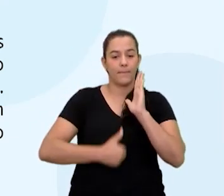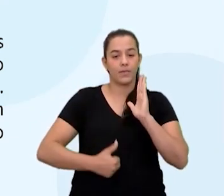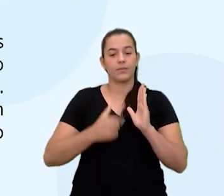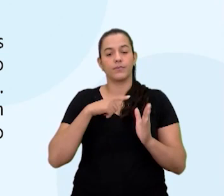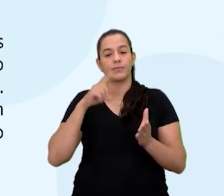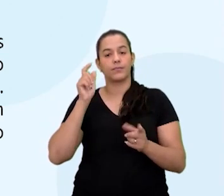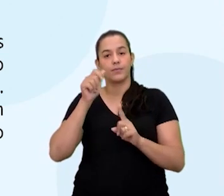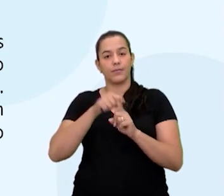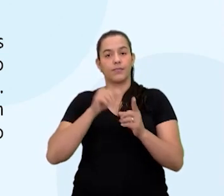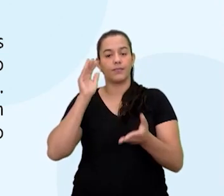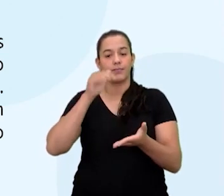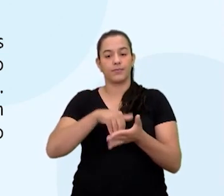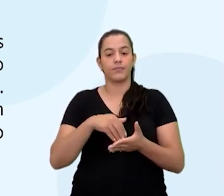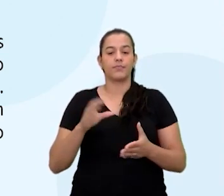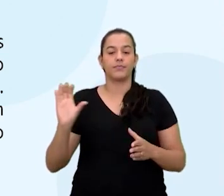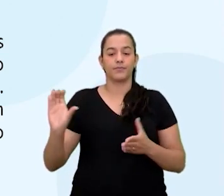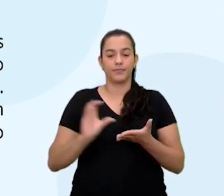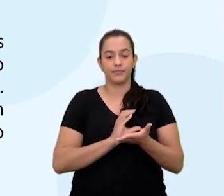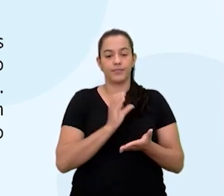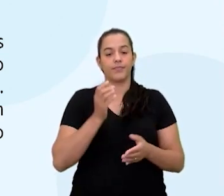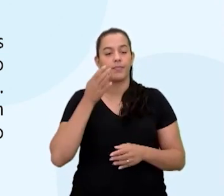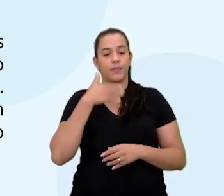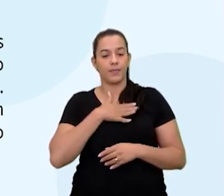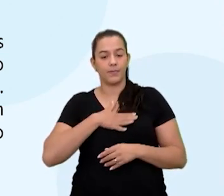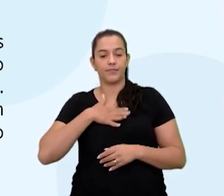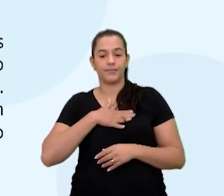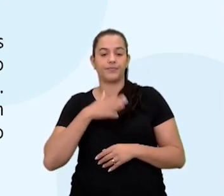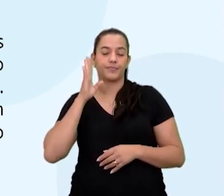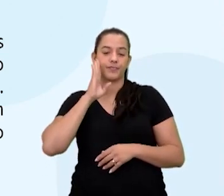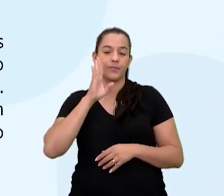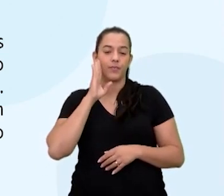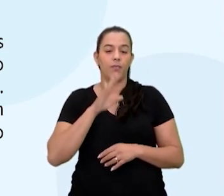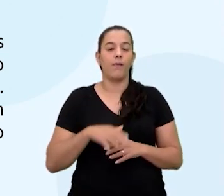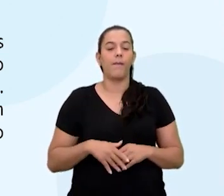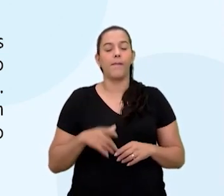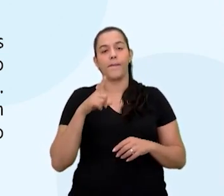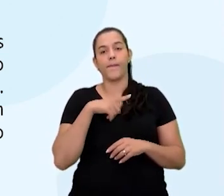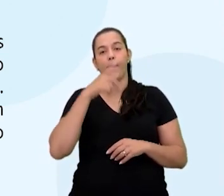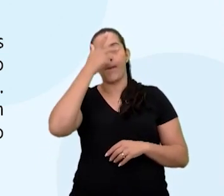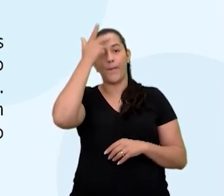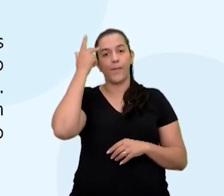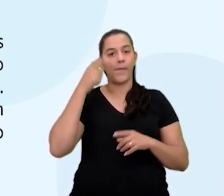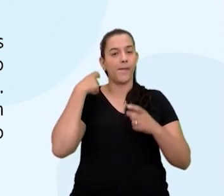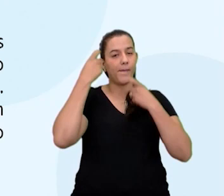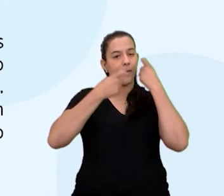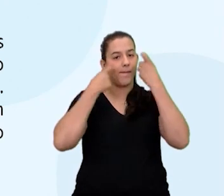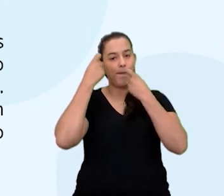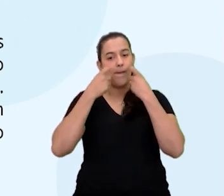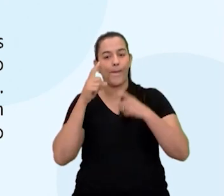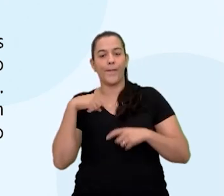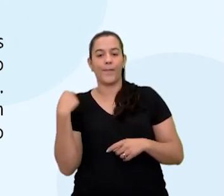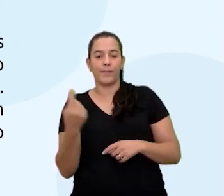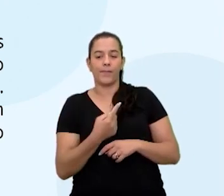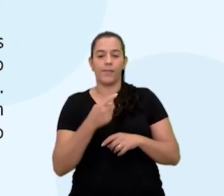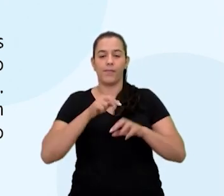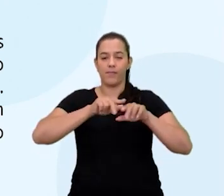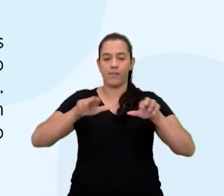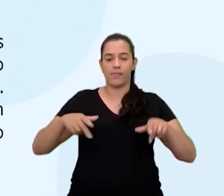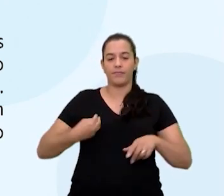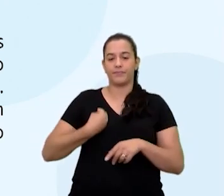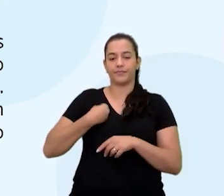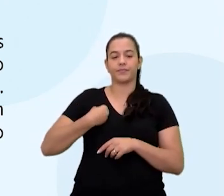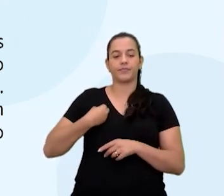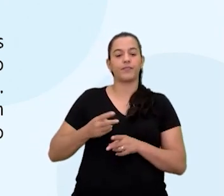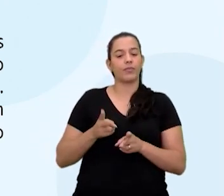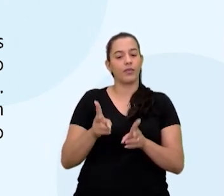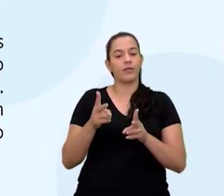final do mês, relata a Brenda. Eu achei bem legal, porque tem pessoas que se importam com a gente, com as pessoas que moram aqui